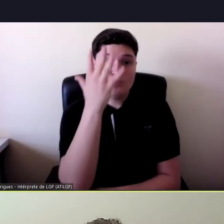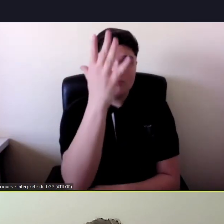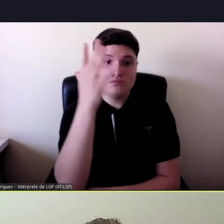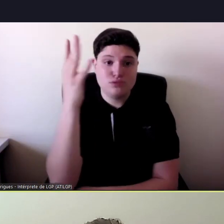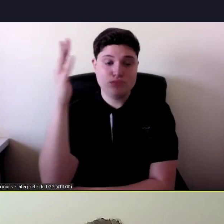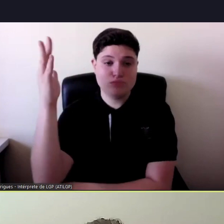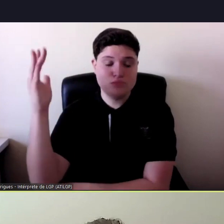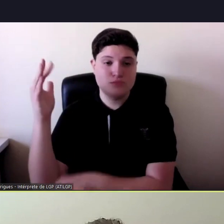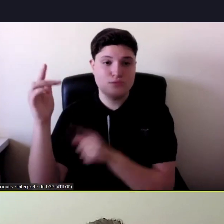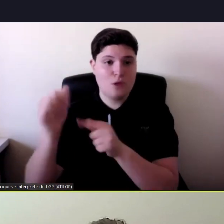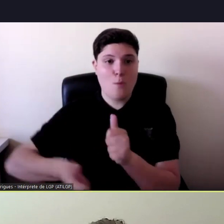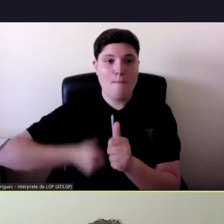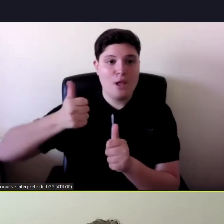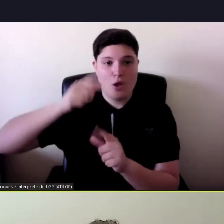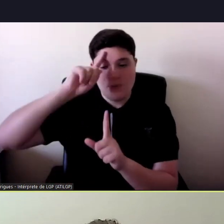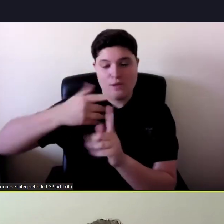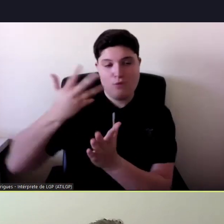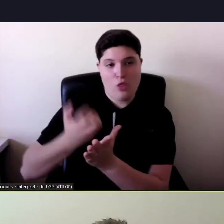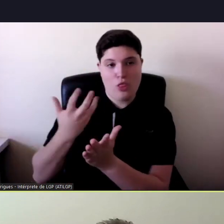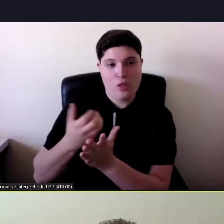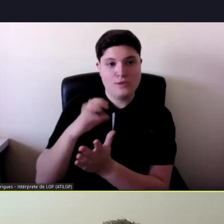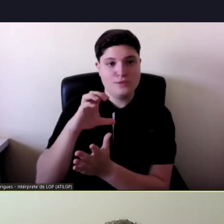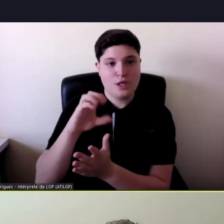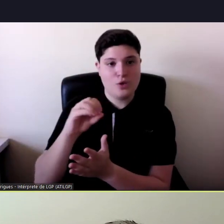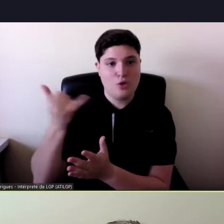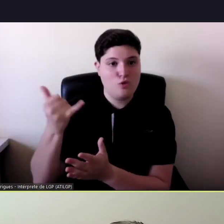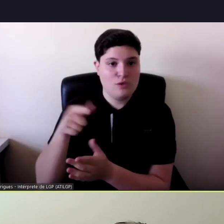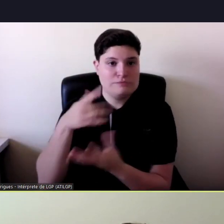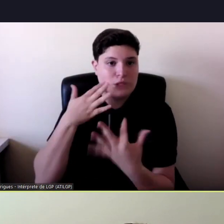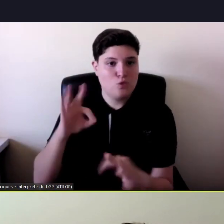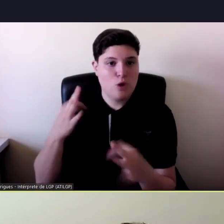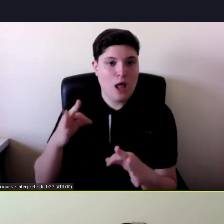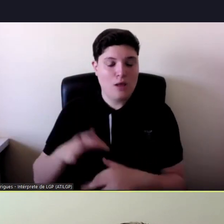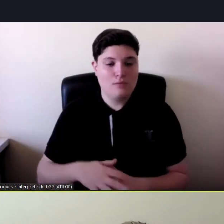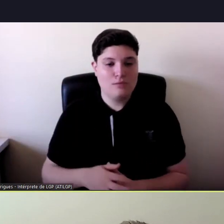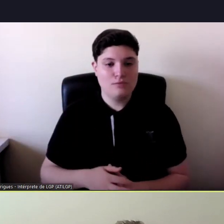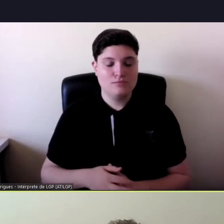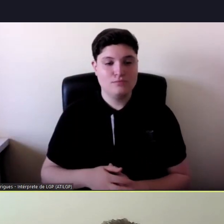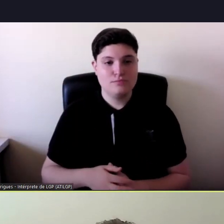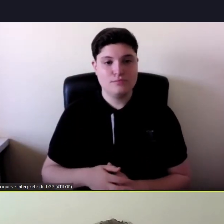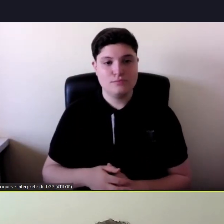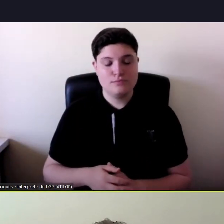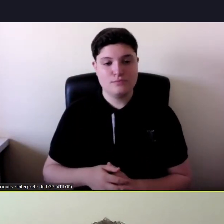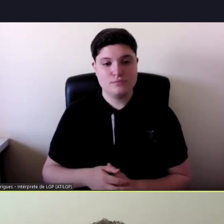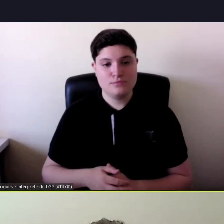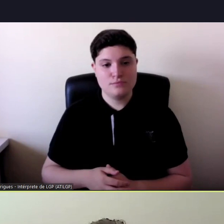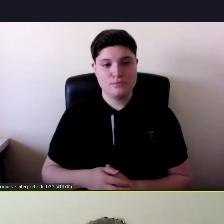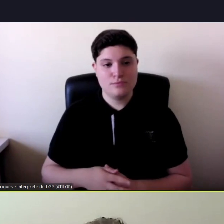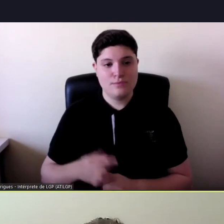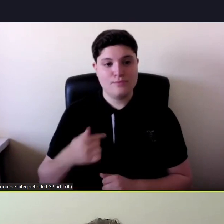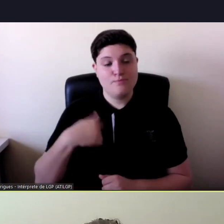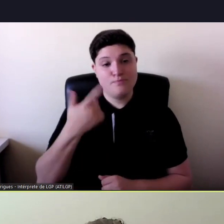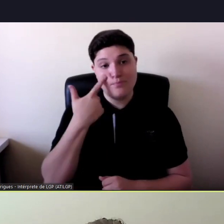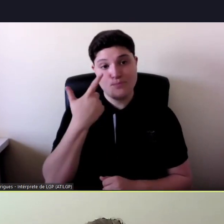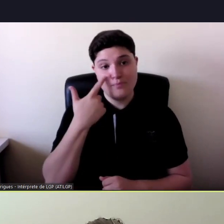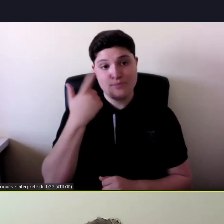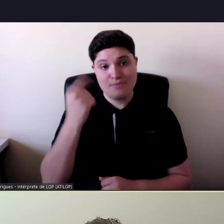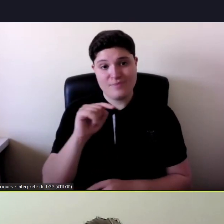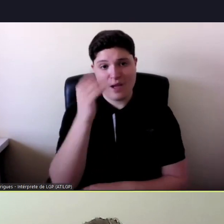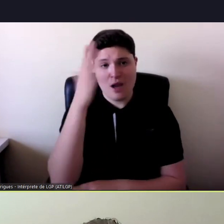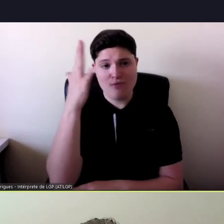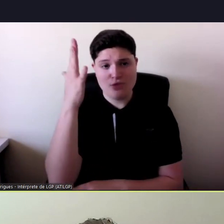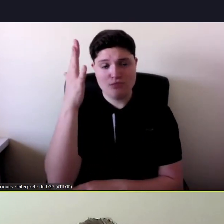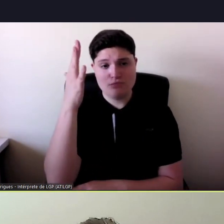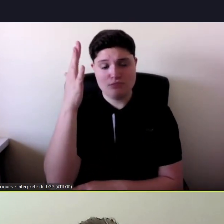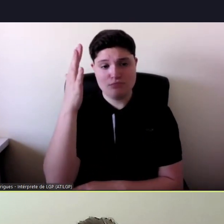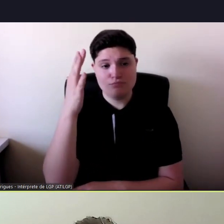específica relacionada com o papel das instituições de ensino superior na capacitação para os